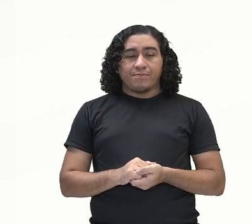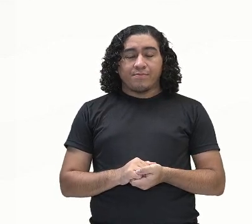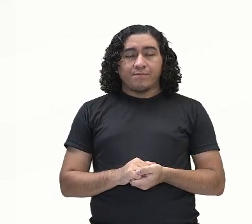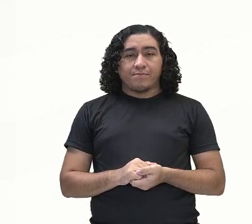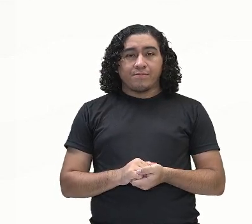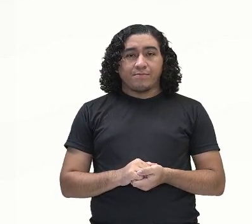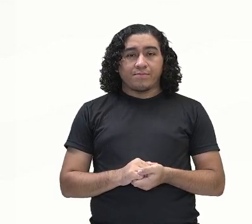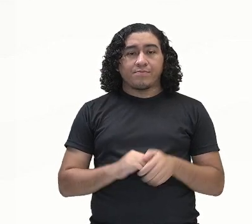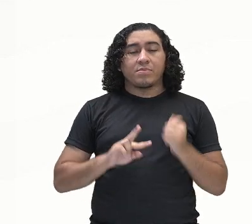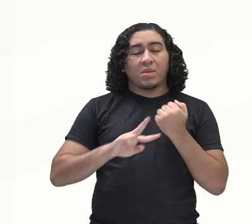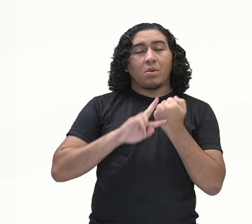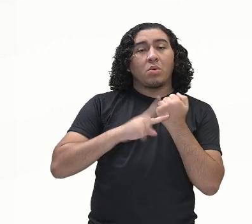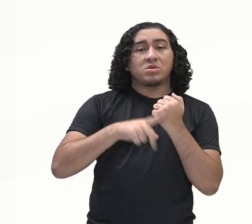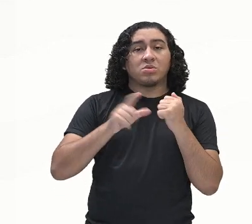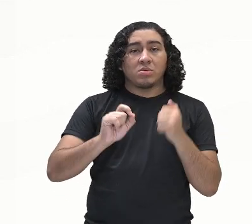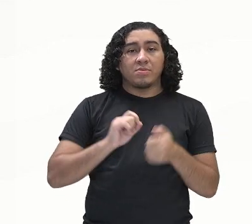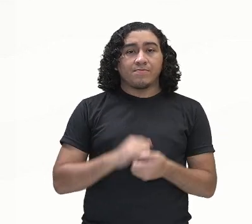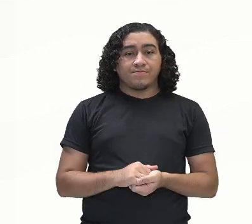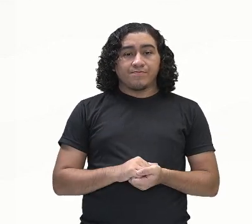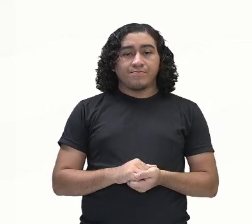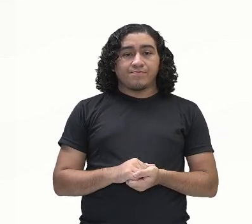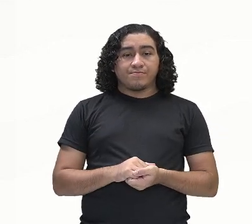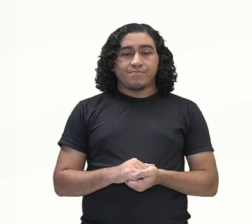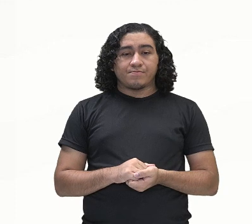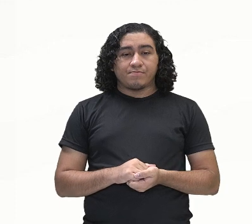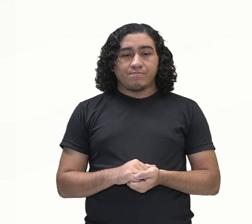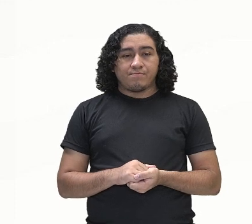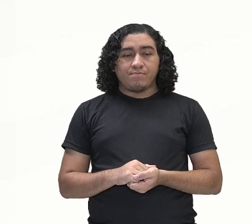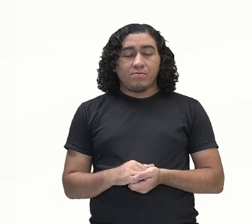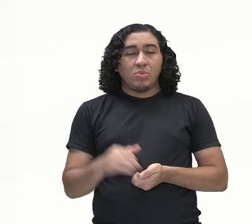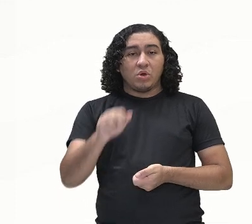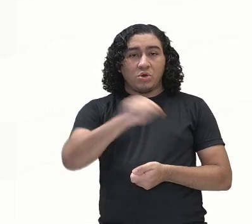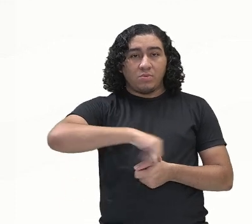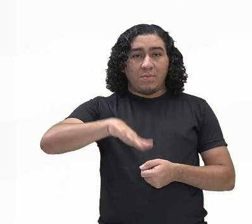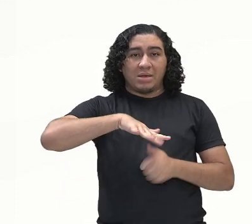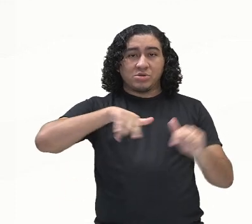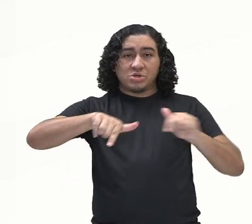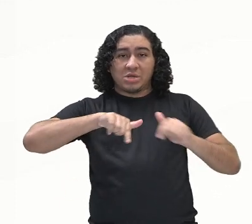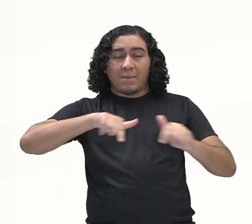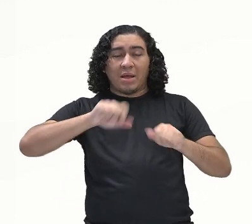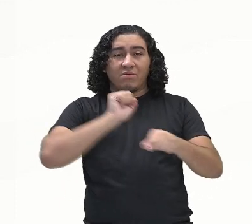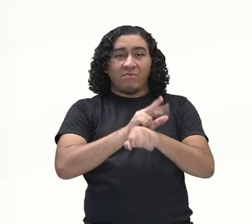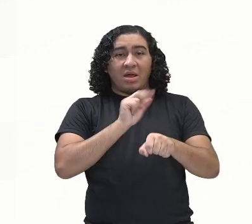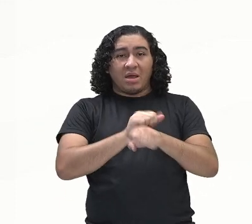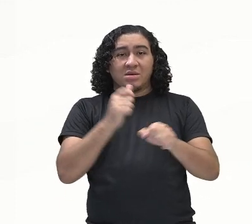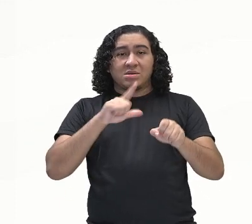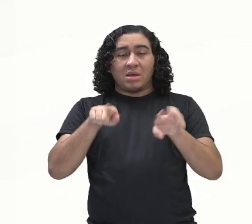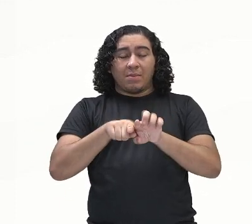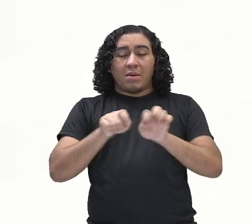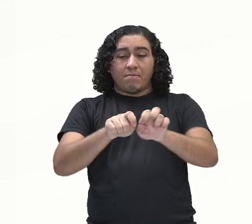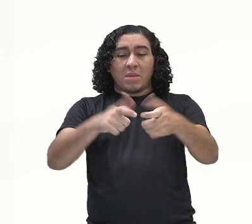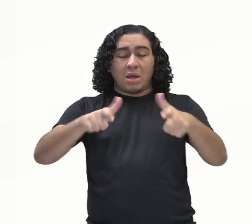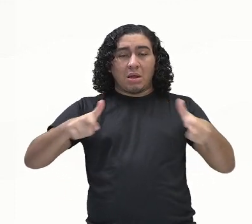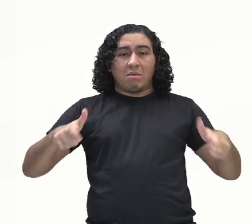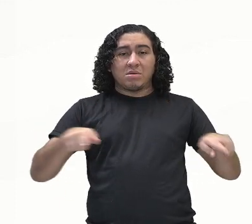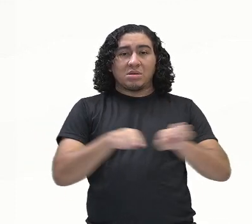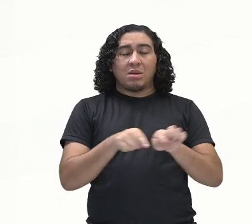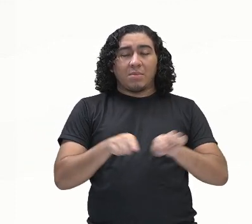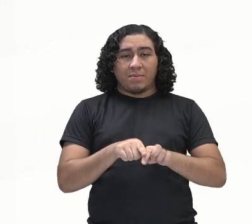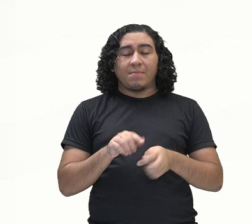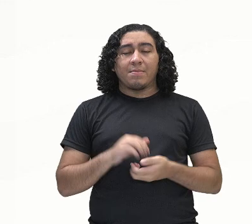o crescimento dos setores, né, terciário de serviços e comércio, tá bom? Além do setor